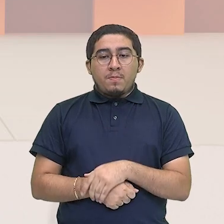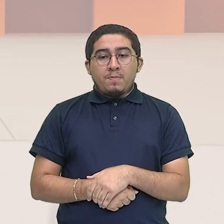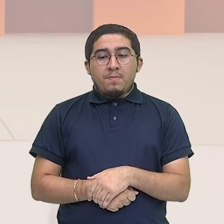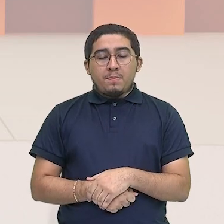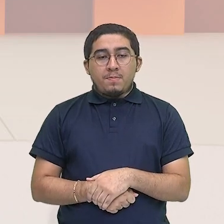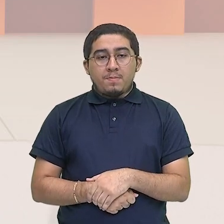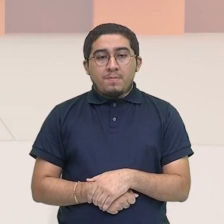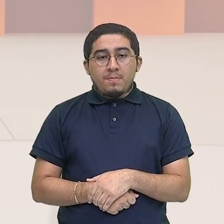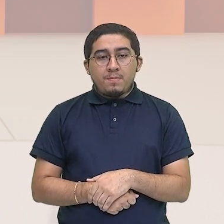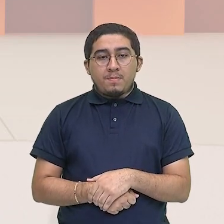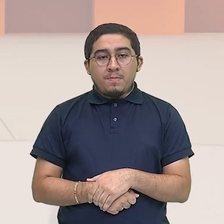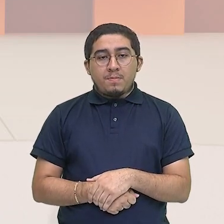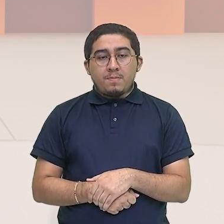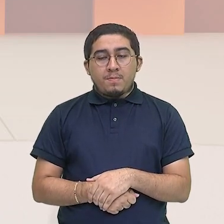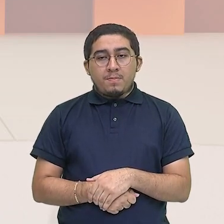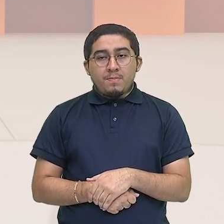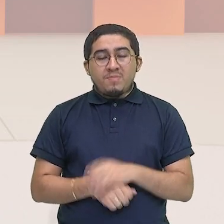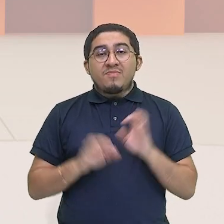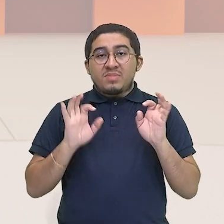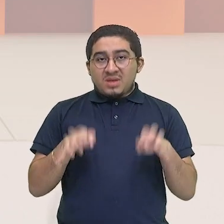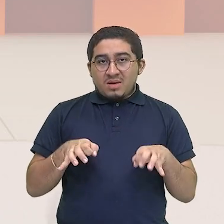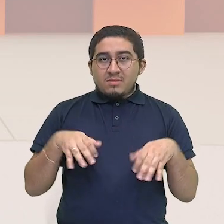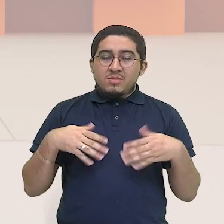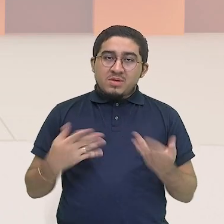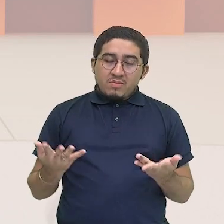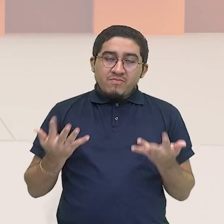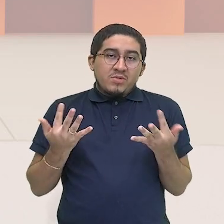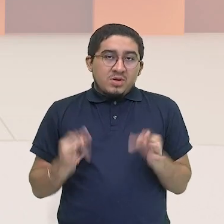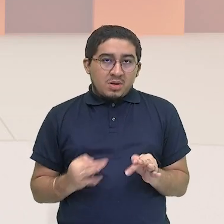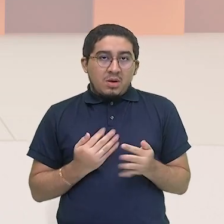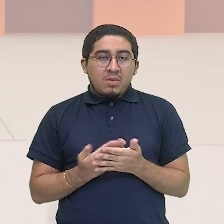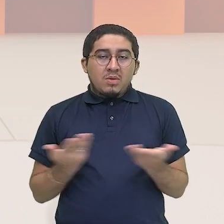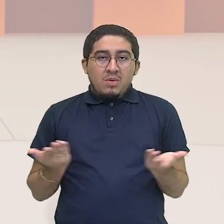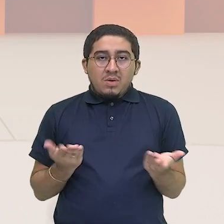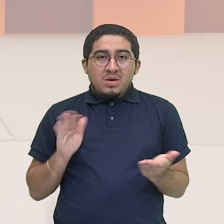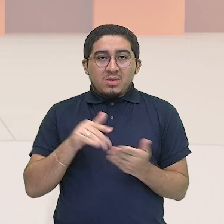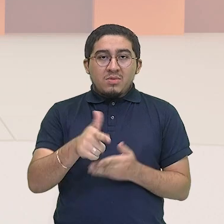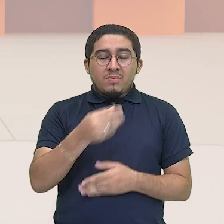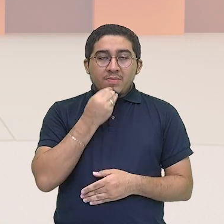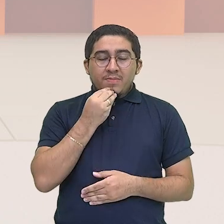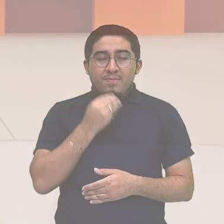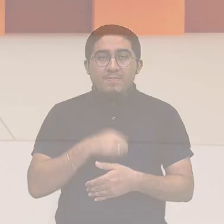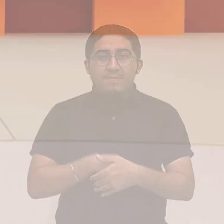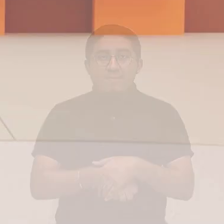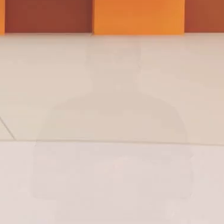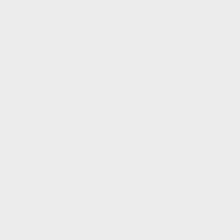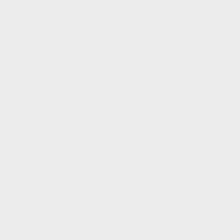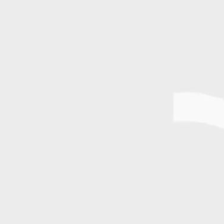o Karl Marx, certo? Muito bem, a gente fica por aqui e até uma próxima.